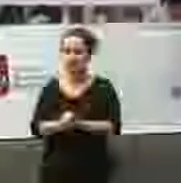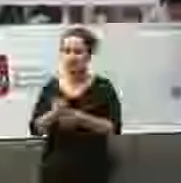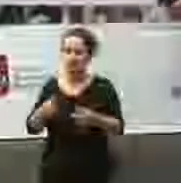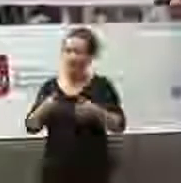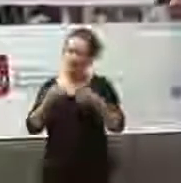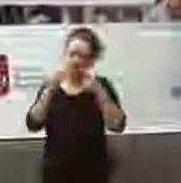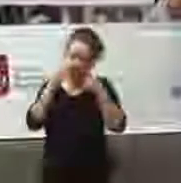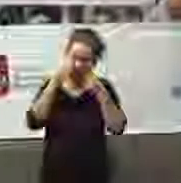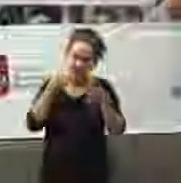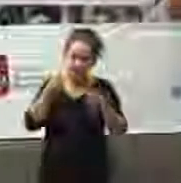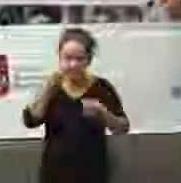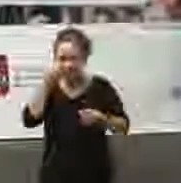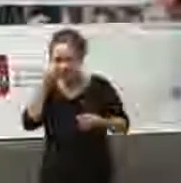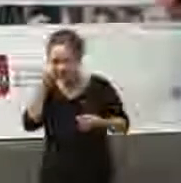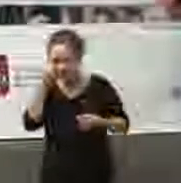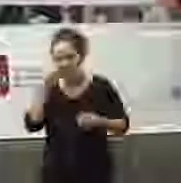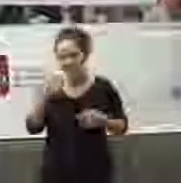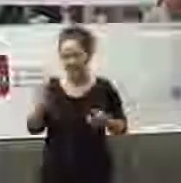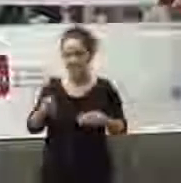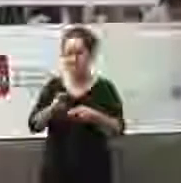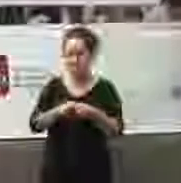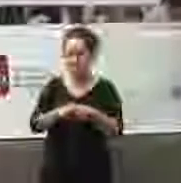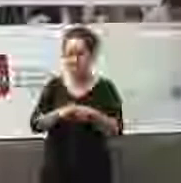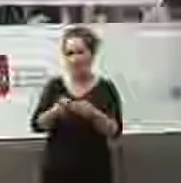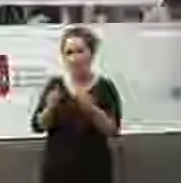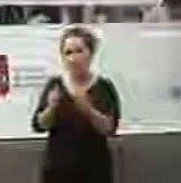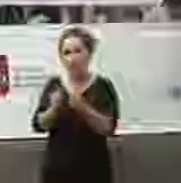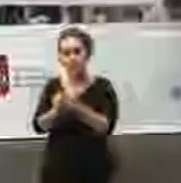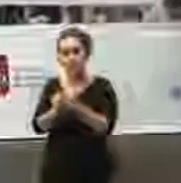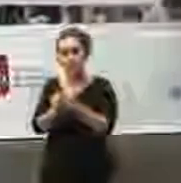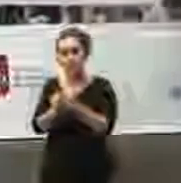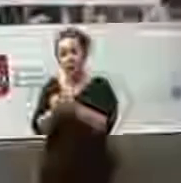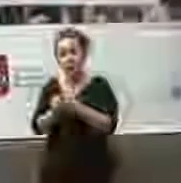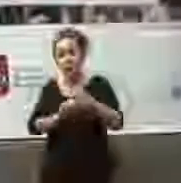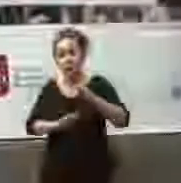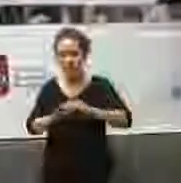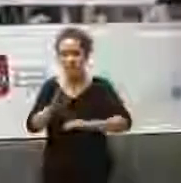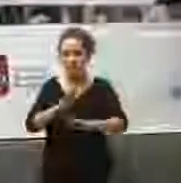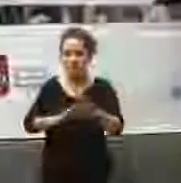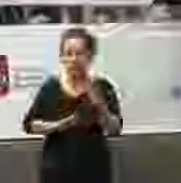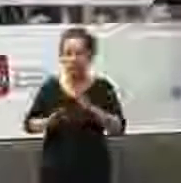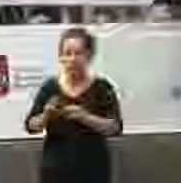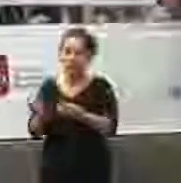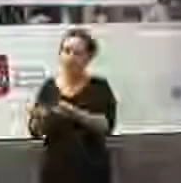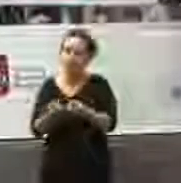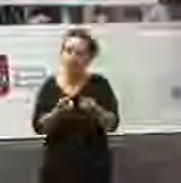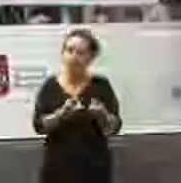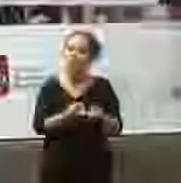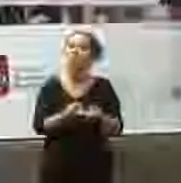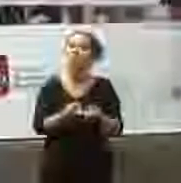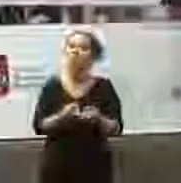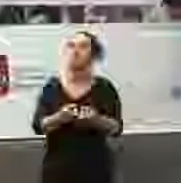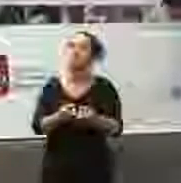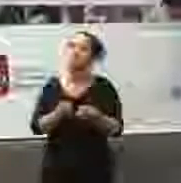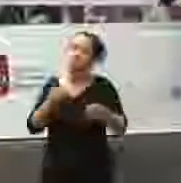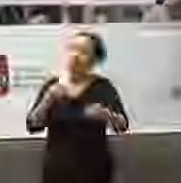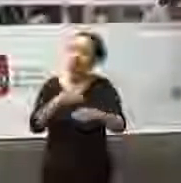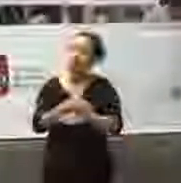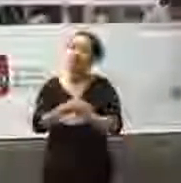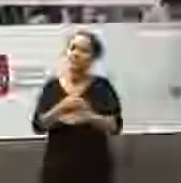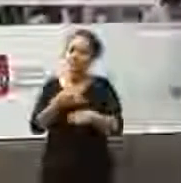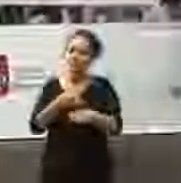presente é ele muito gentilmente me convidou para poder participar